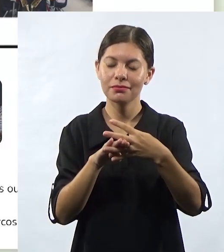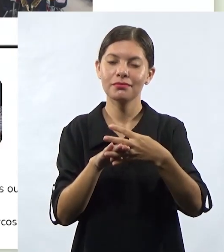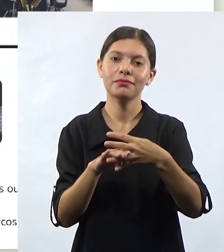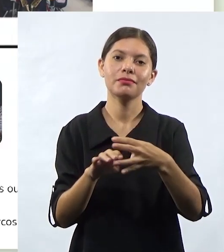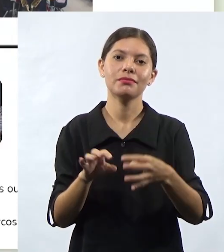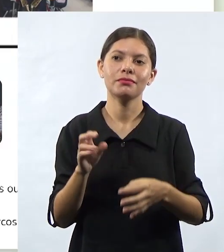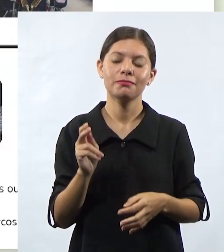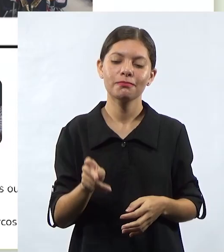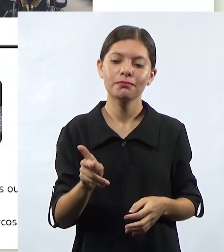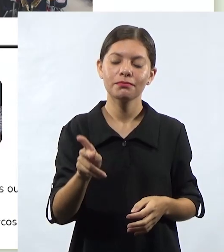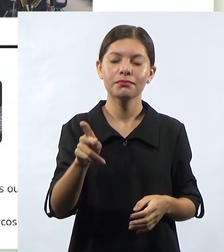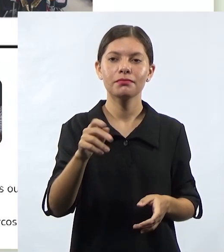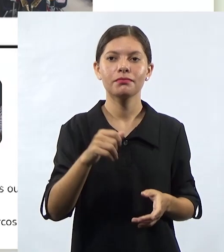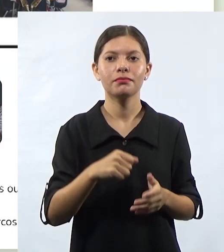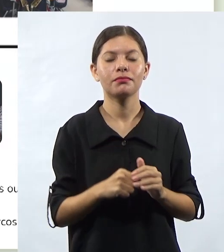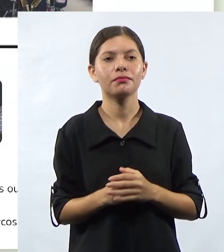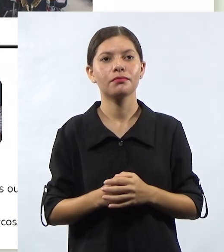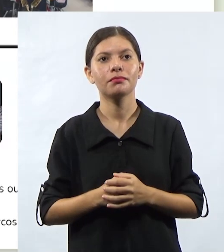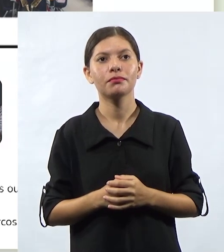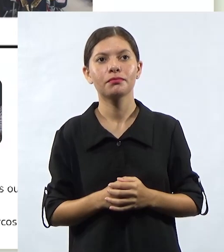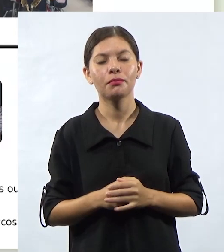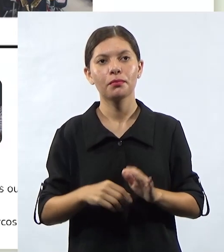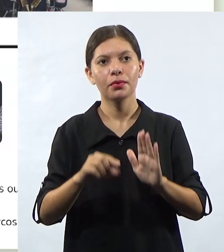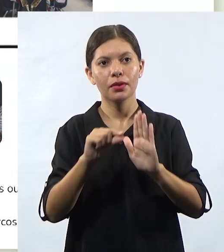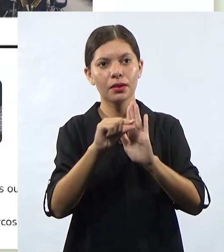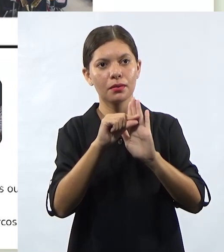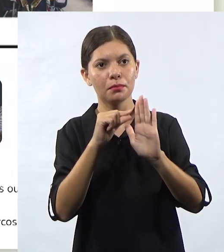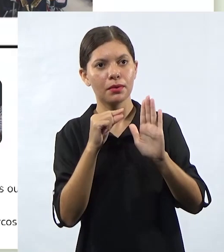temporal. Ou colocar as marcações